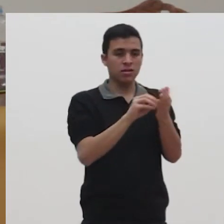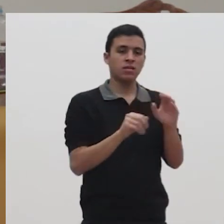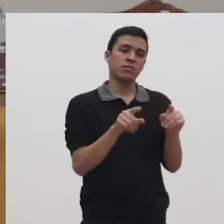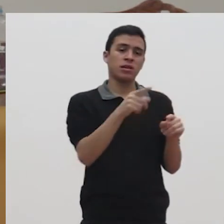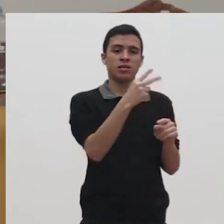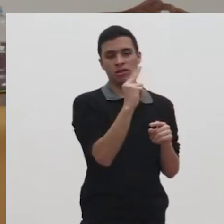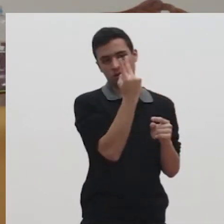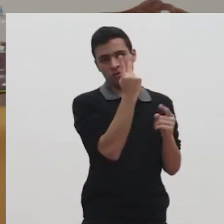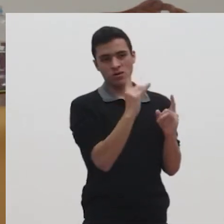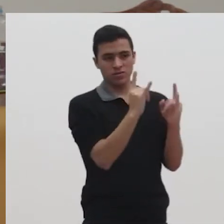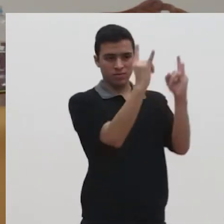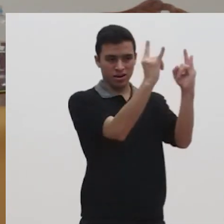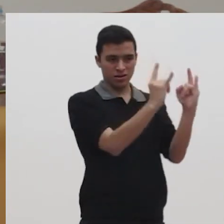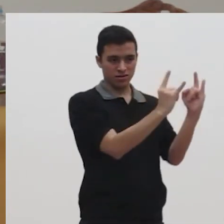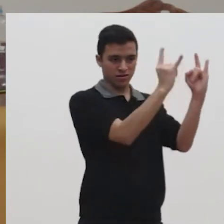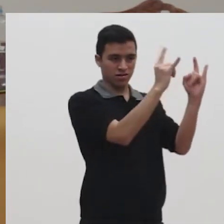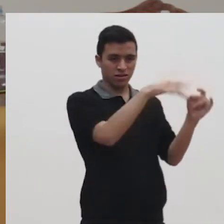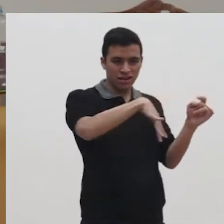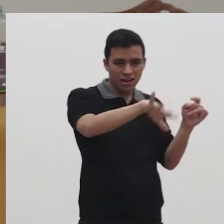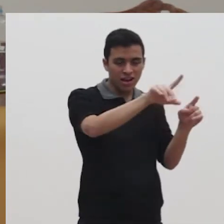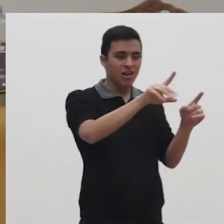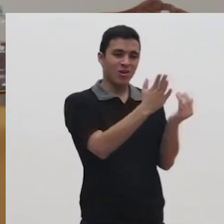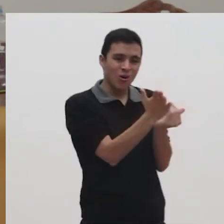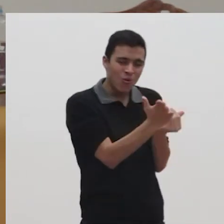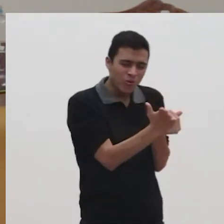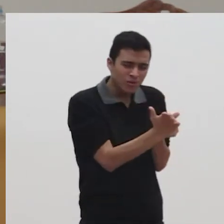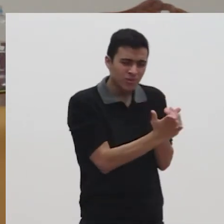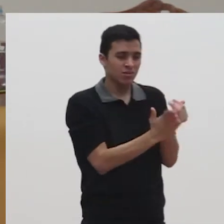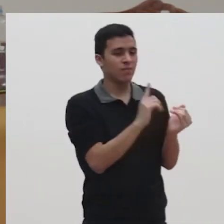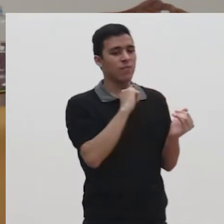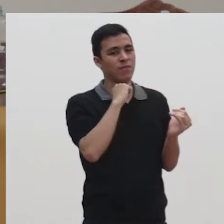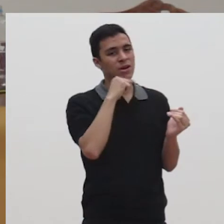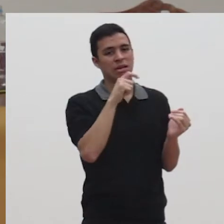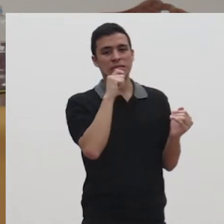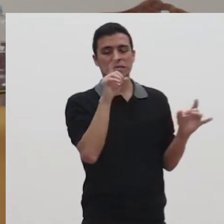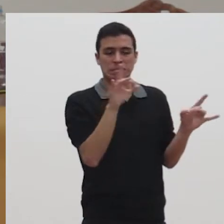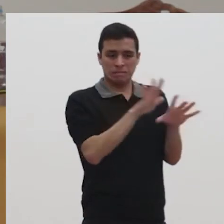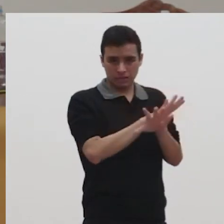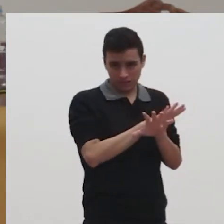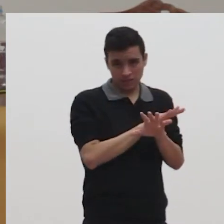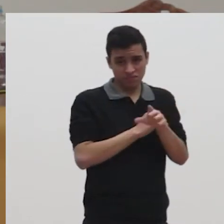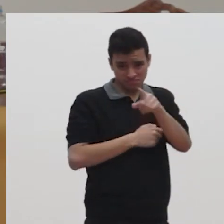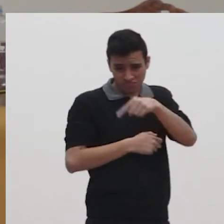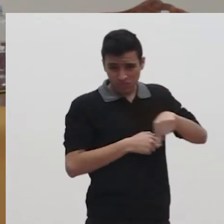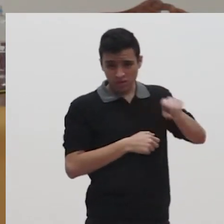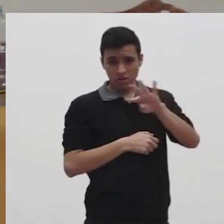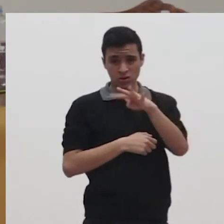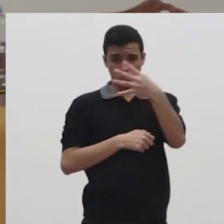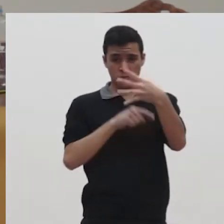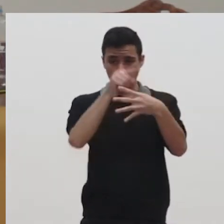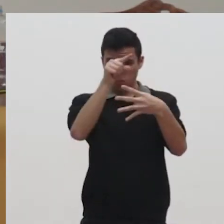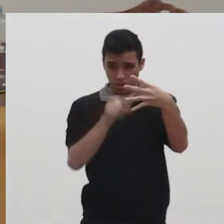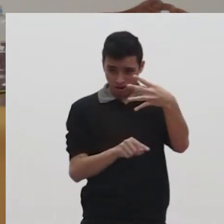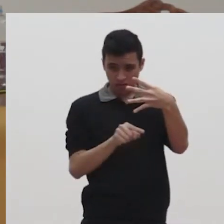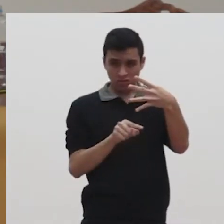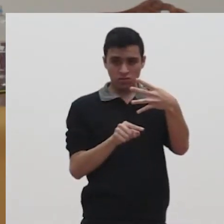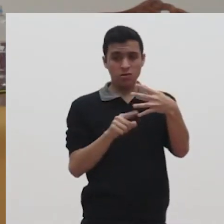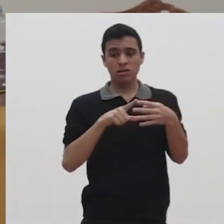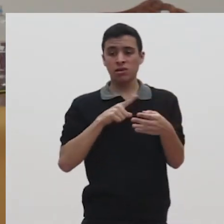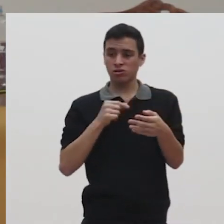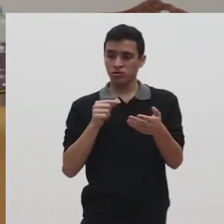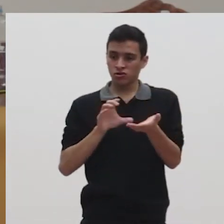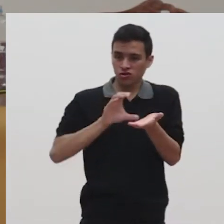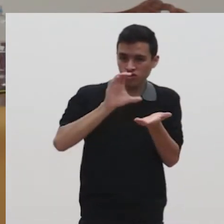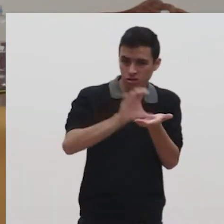2 prédios do Laboratório CT Infra que foram começados, não estão terminados, nenhuma das 4 obras tem